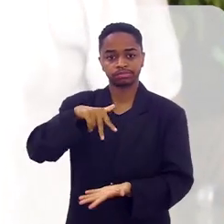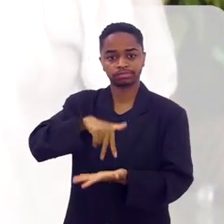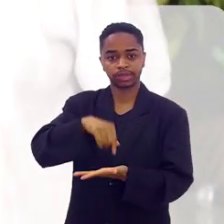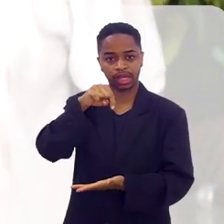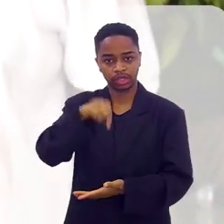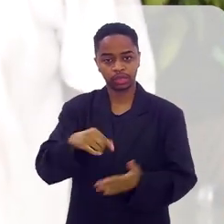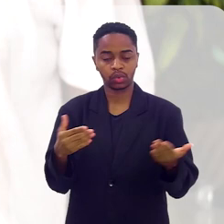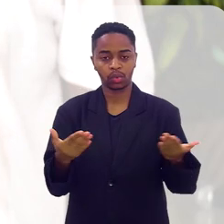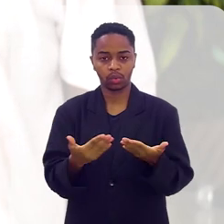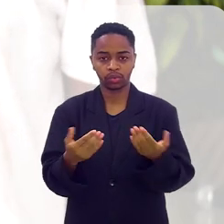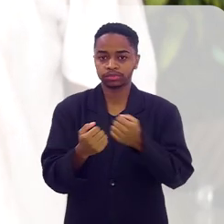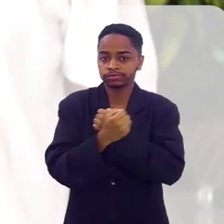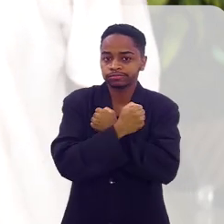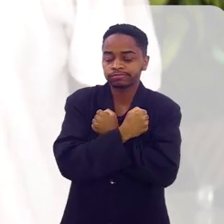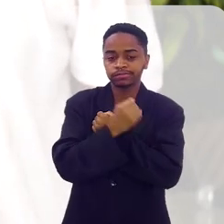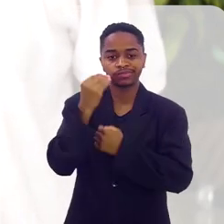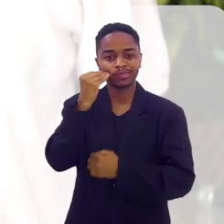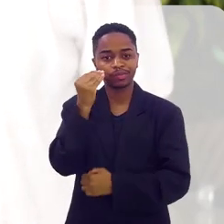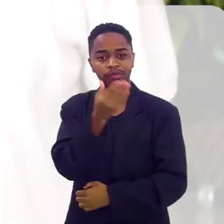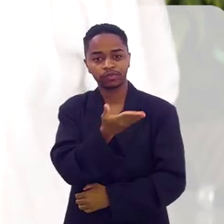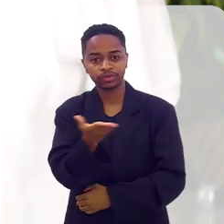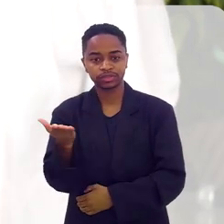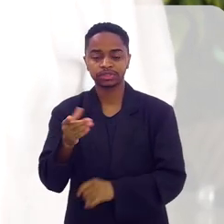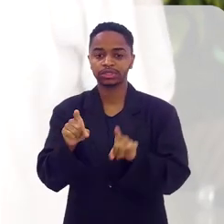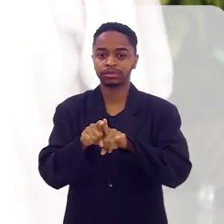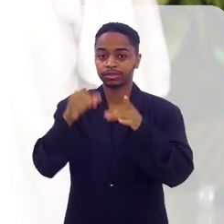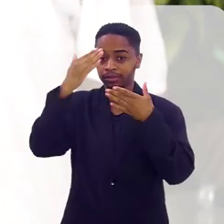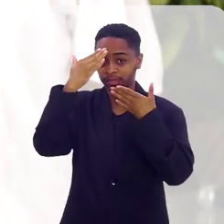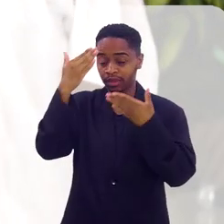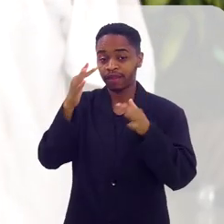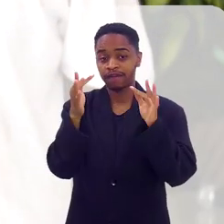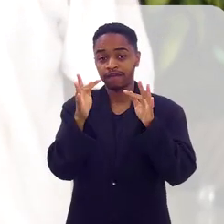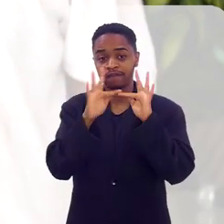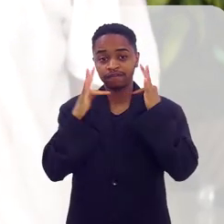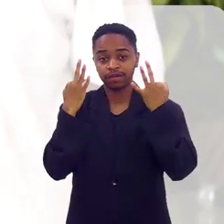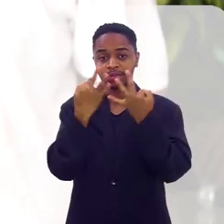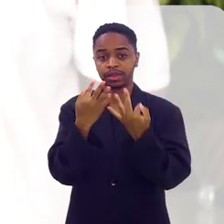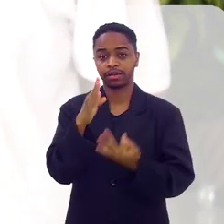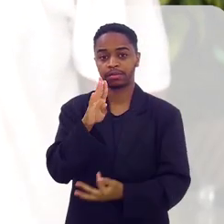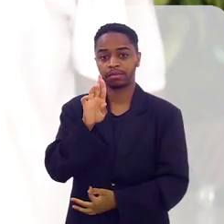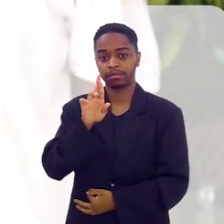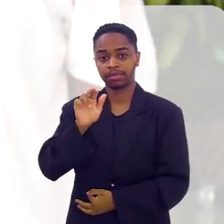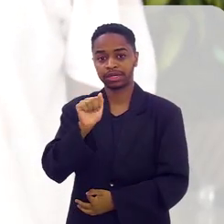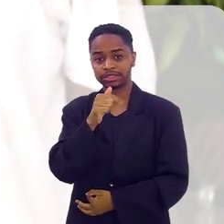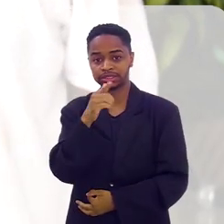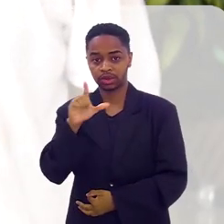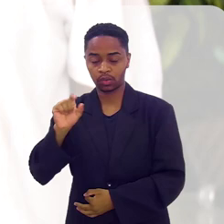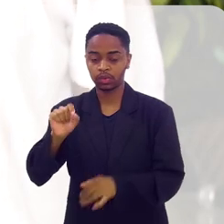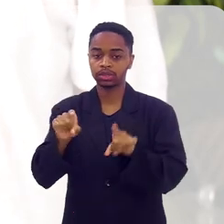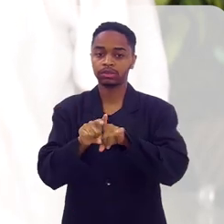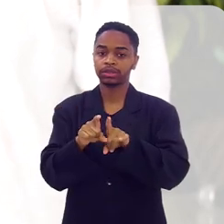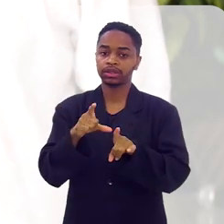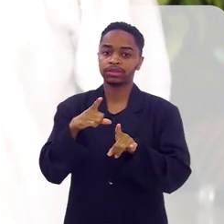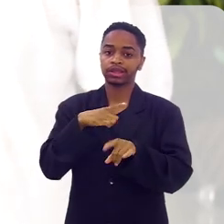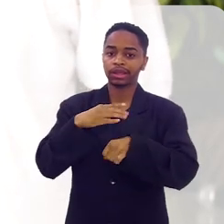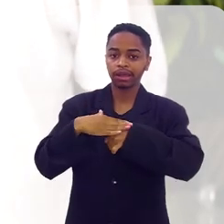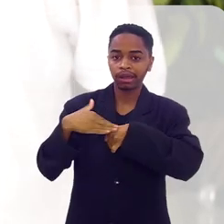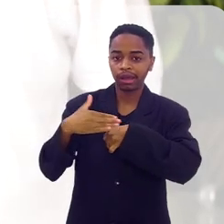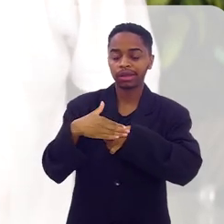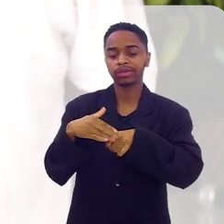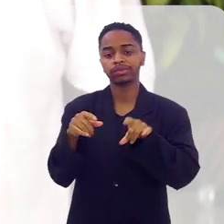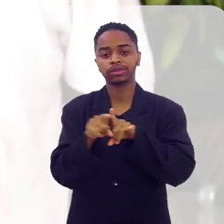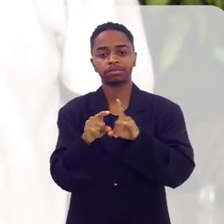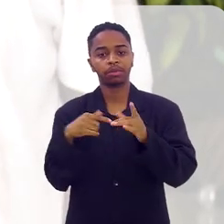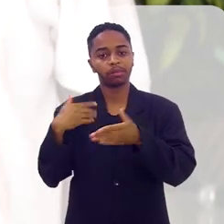Um beijo no coração. Quero agradecer toda a família Brazão também pelo carinho que tem tratado todo